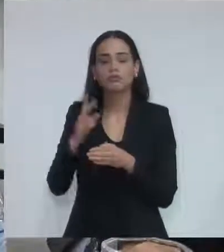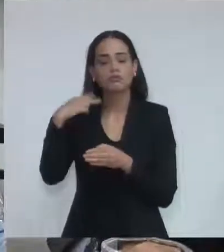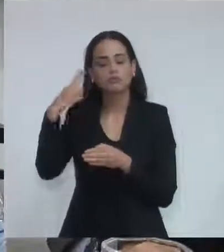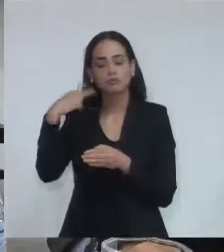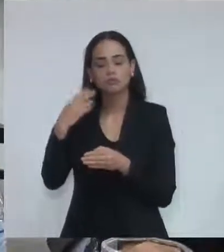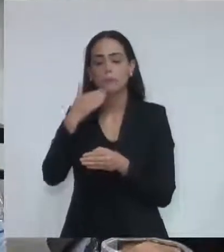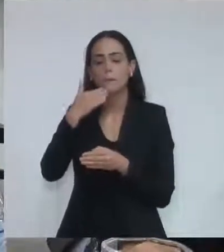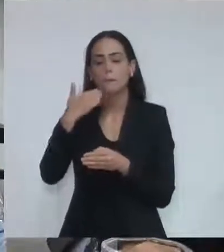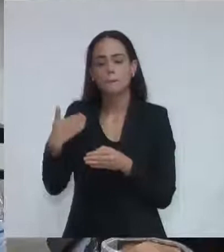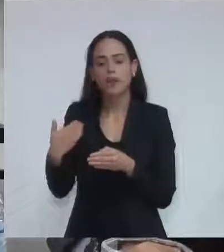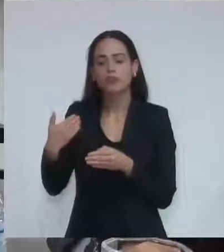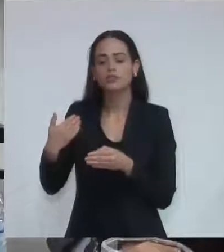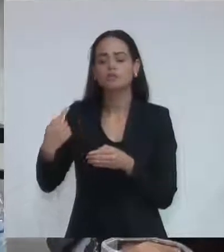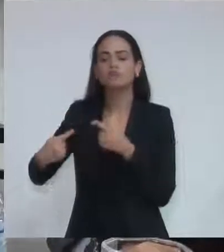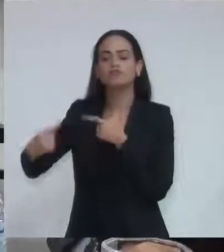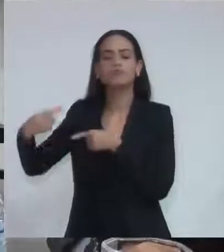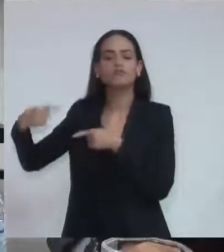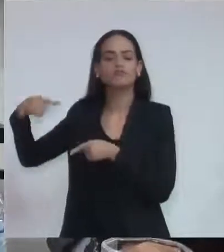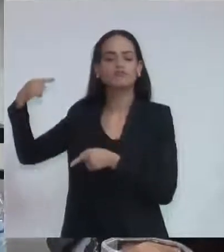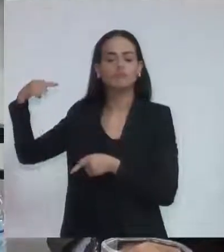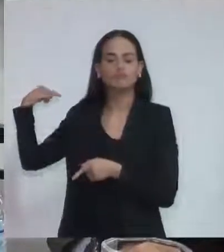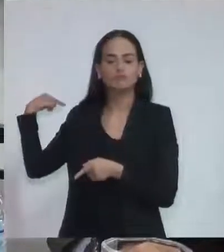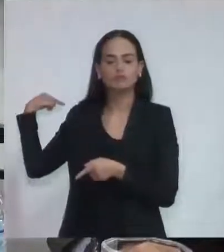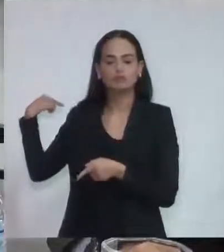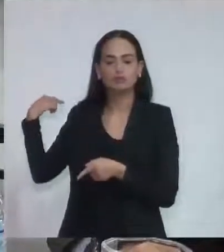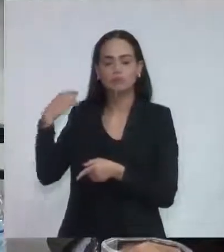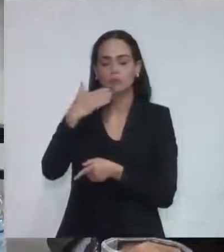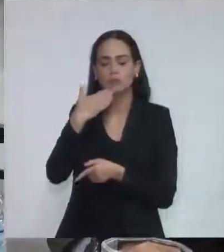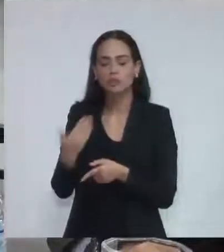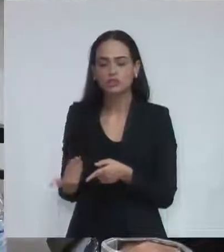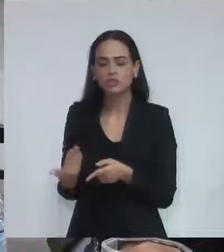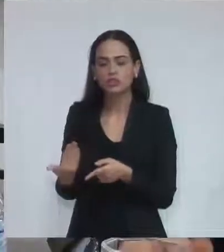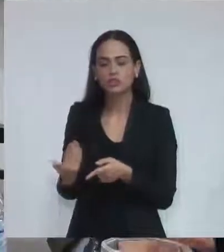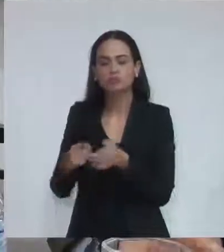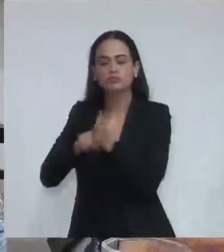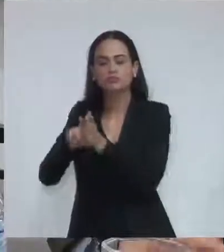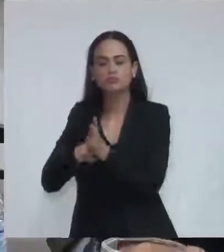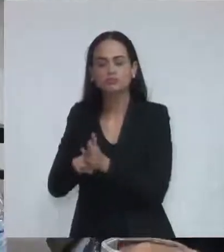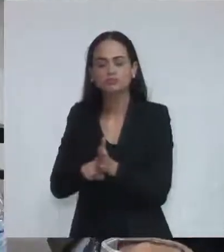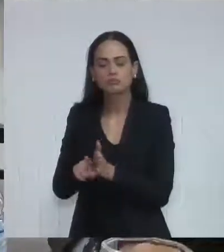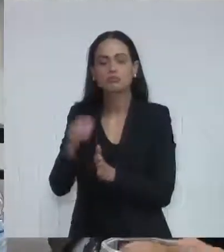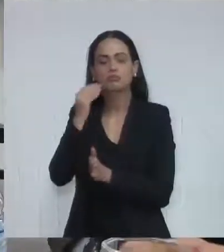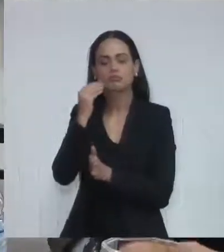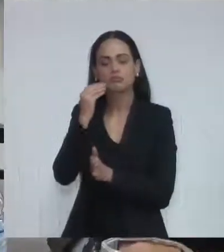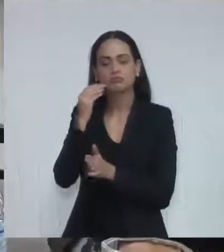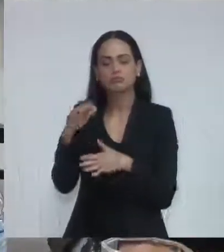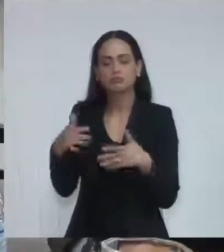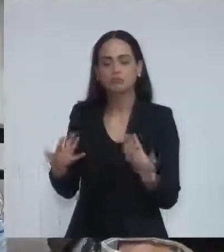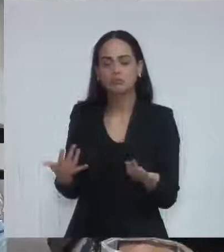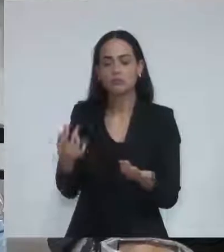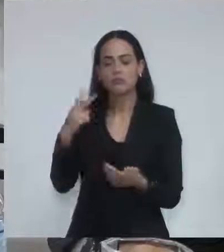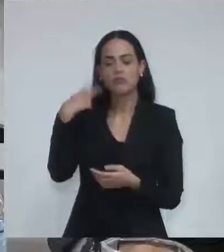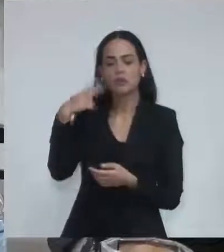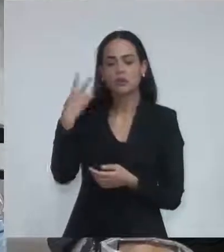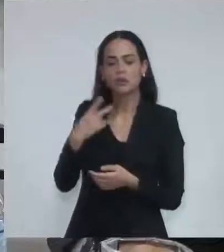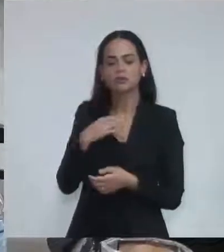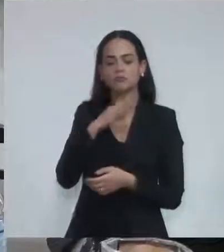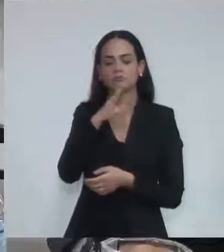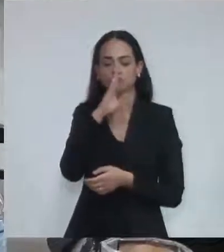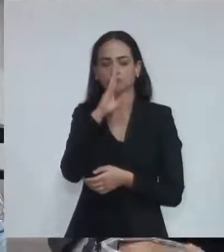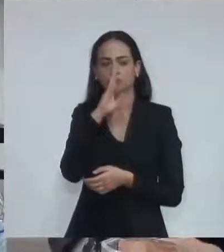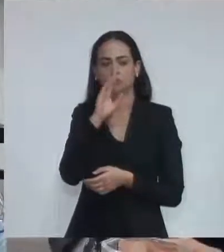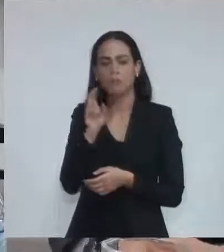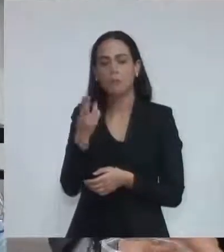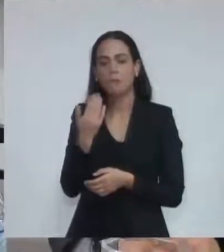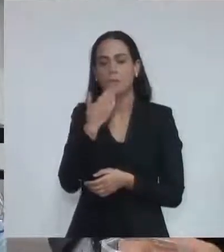pedido de 2014, 2015? Então, o que ele vai fazer? Se calar? Ou pedir uma CPI?